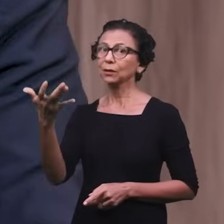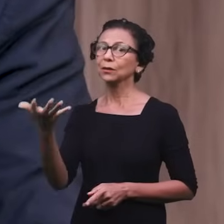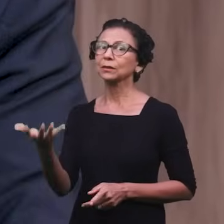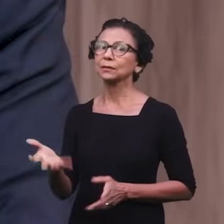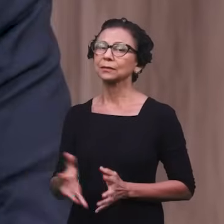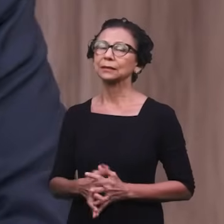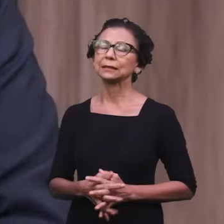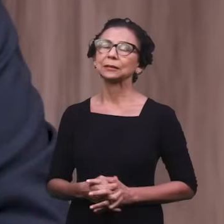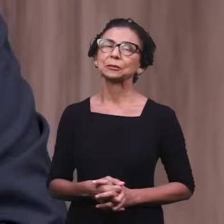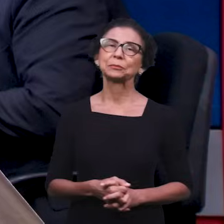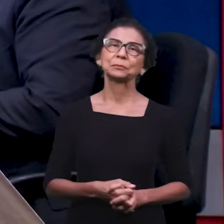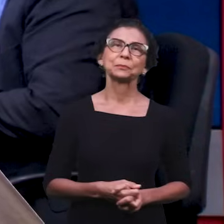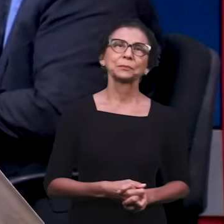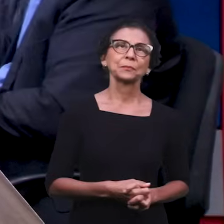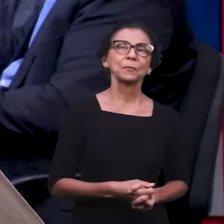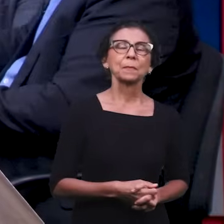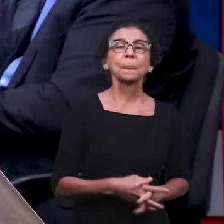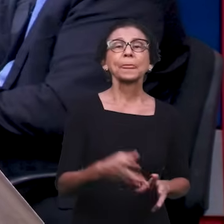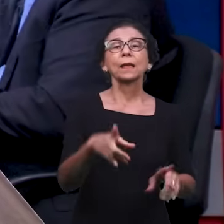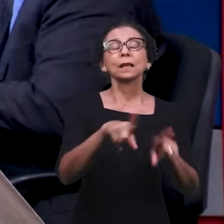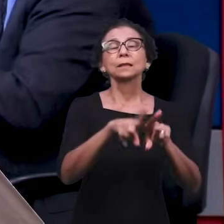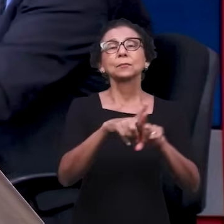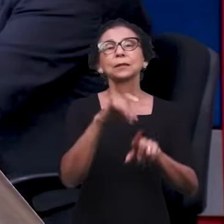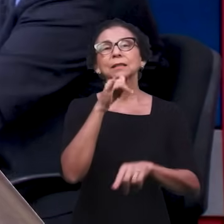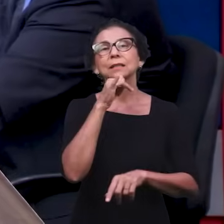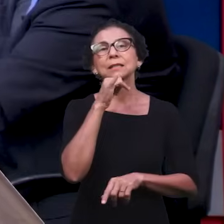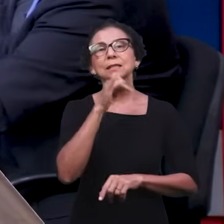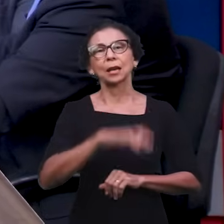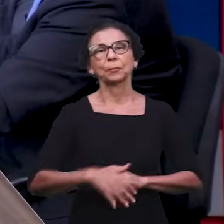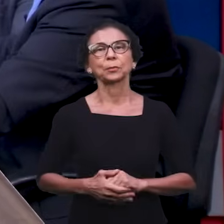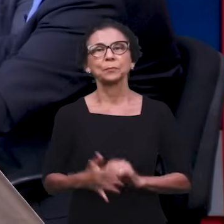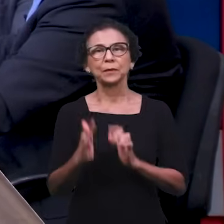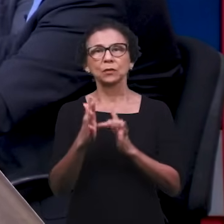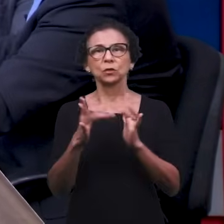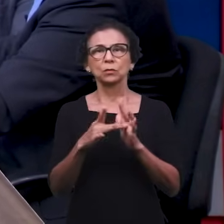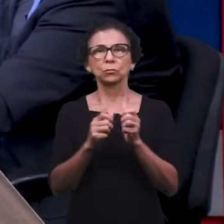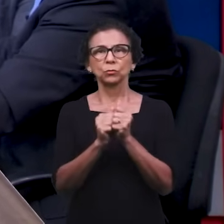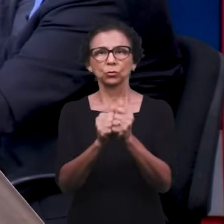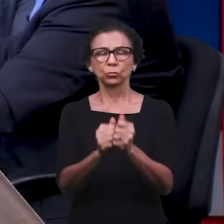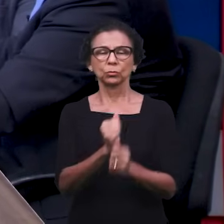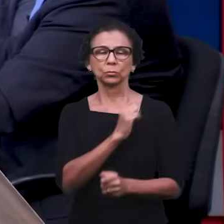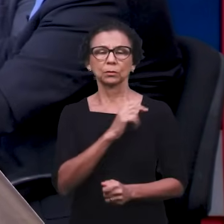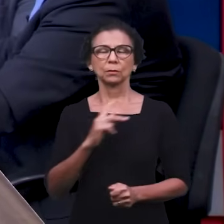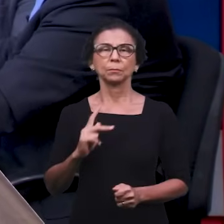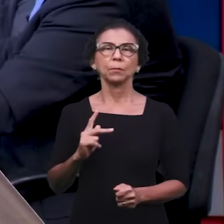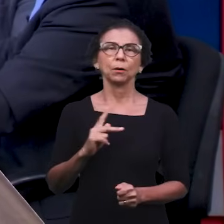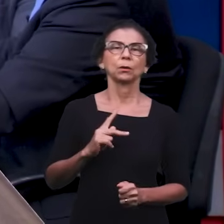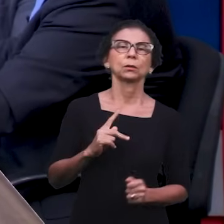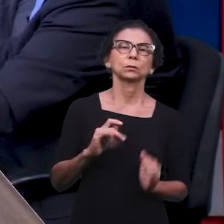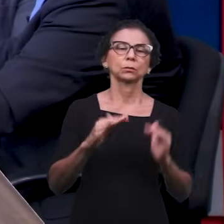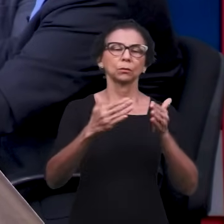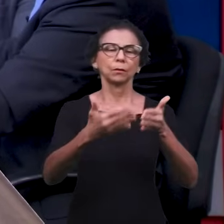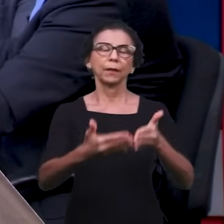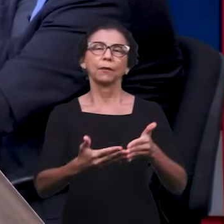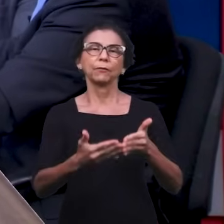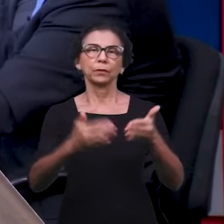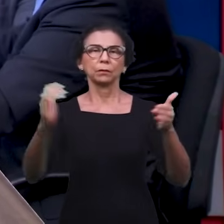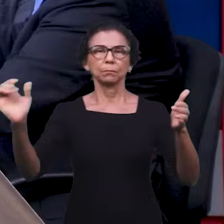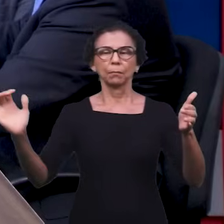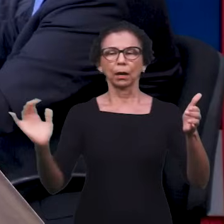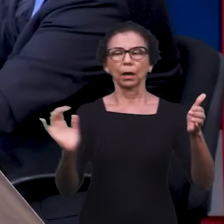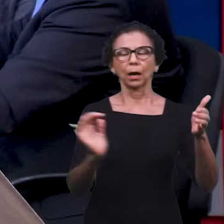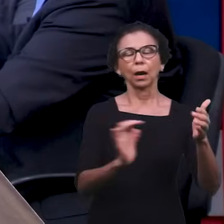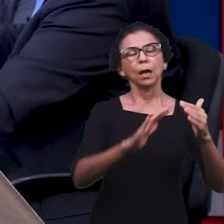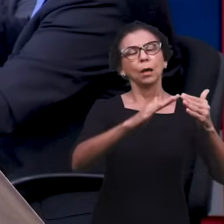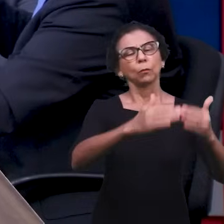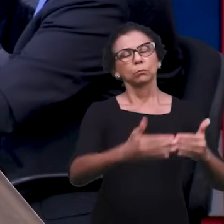separar isso. A revelação, ela é... E você vai ver também no ministério de Jesus, né? Você imagina, Jesus estava com os apóstolos lá no mar, né? Aí veio aquela